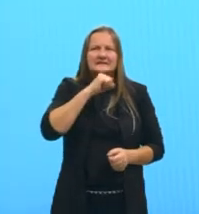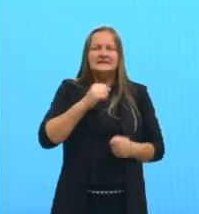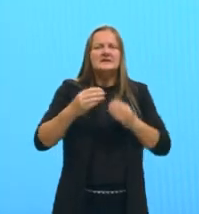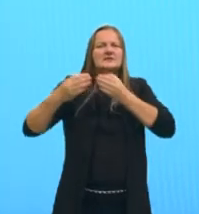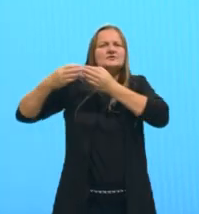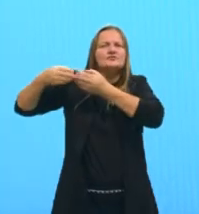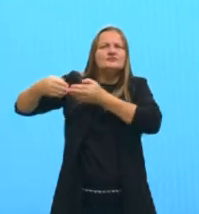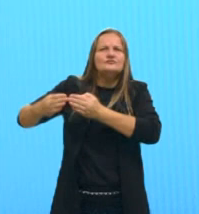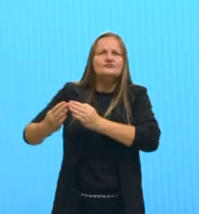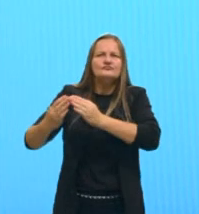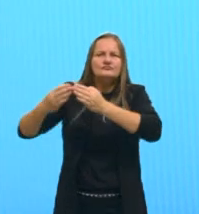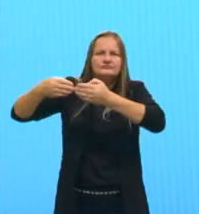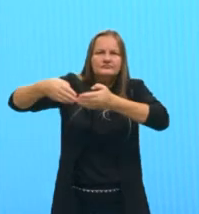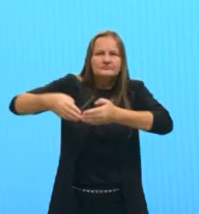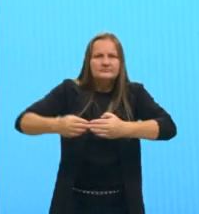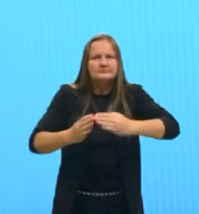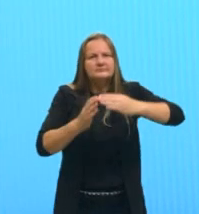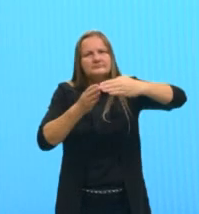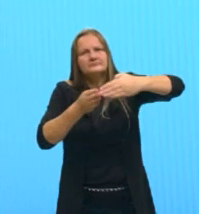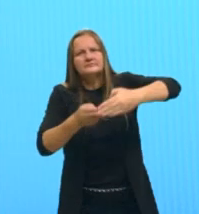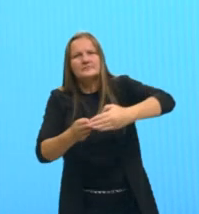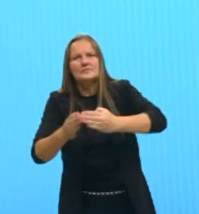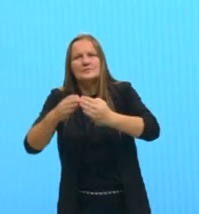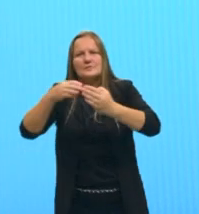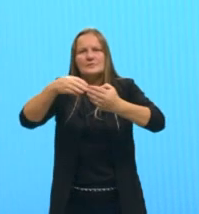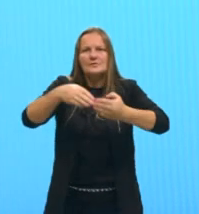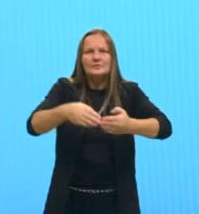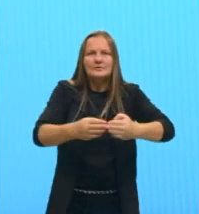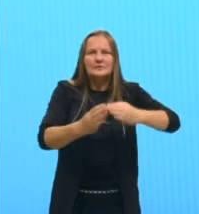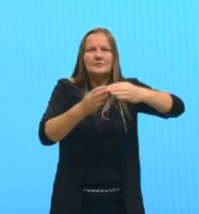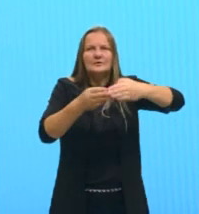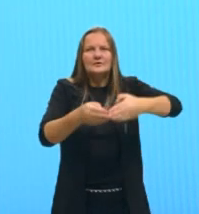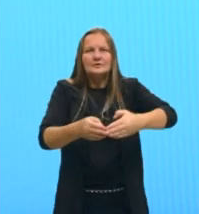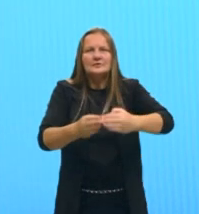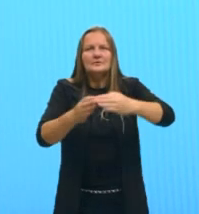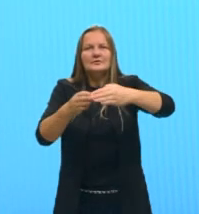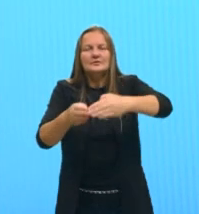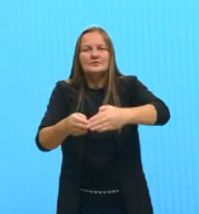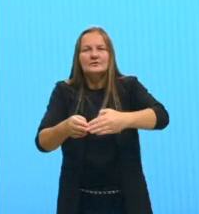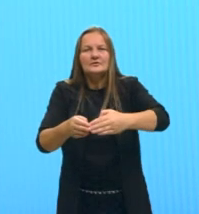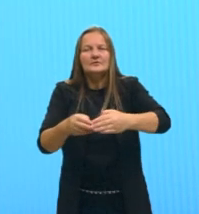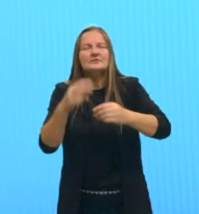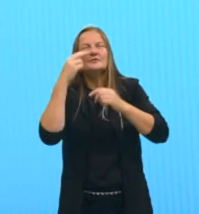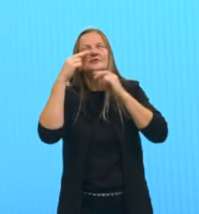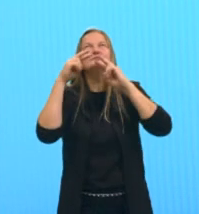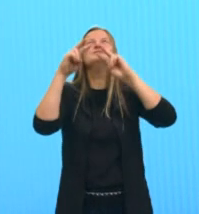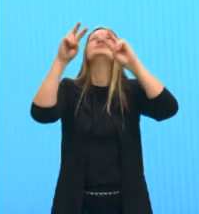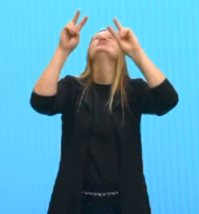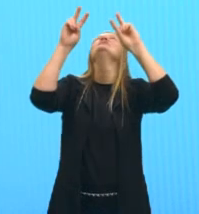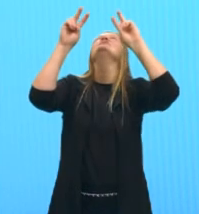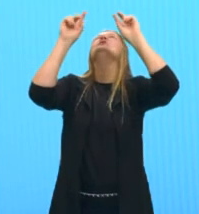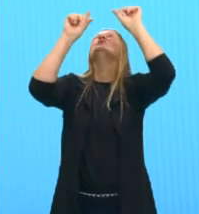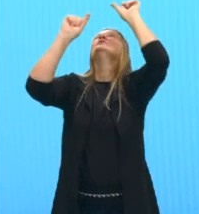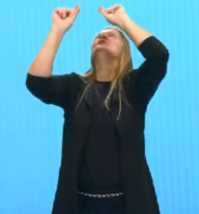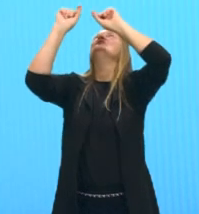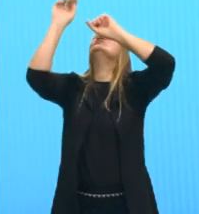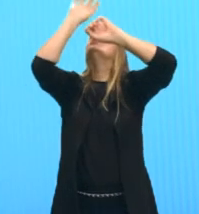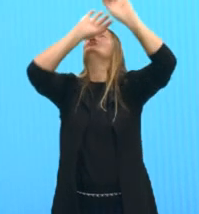navegação né a distância Quantos graus está esse esse meu Astro então eu quer